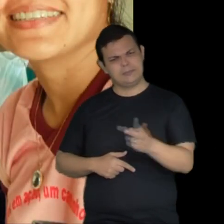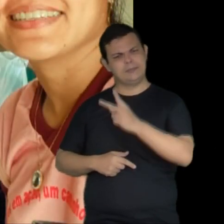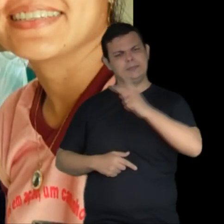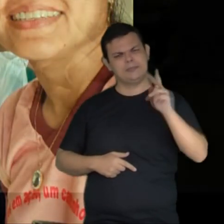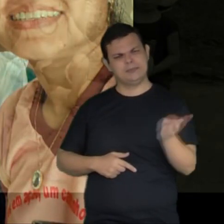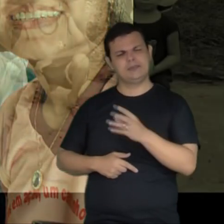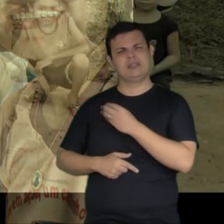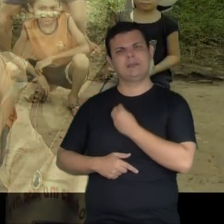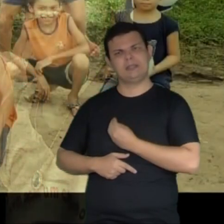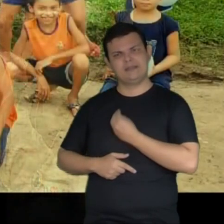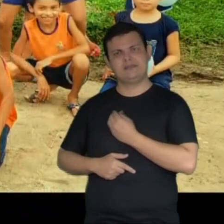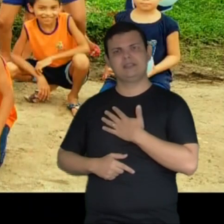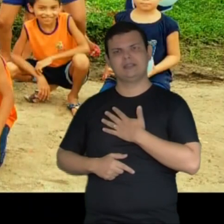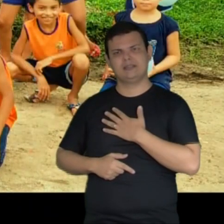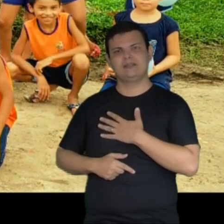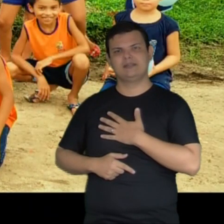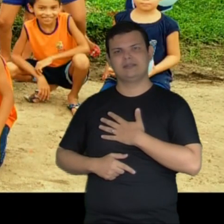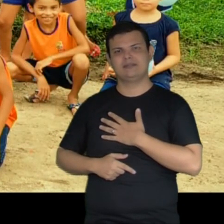vida.